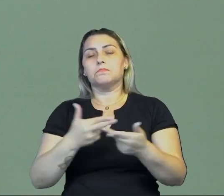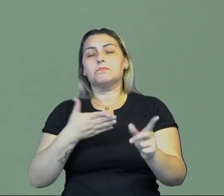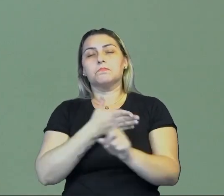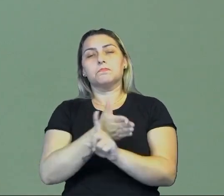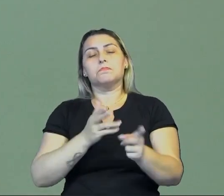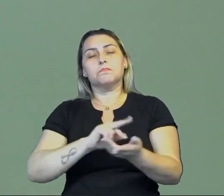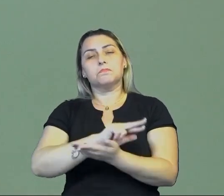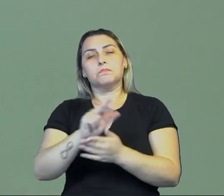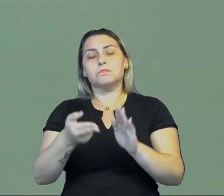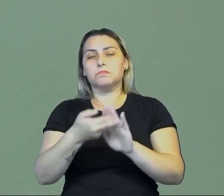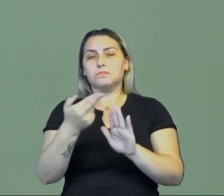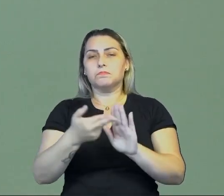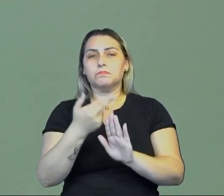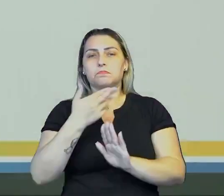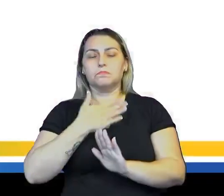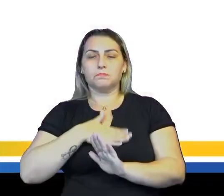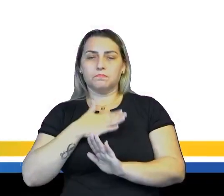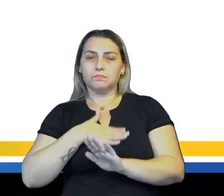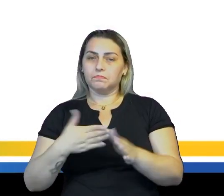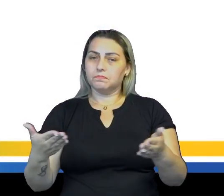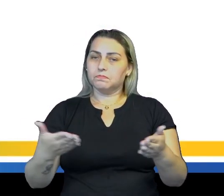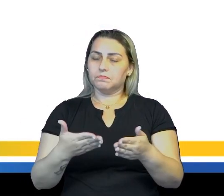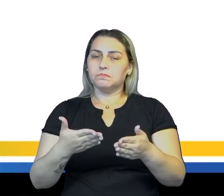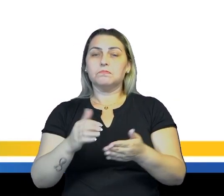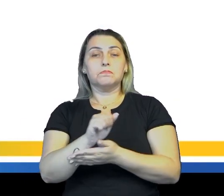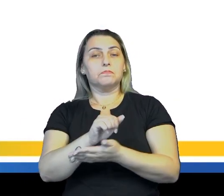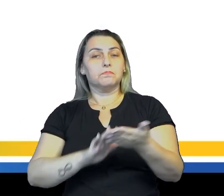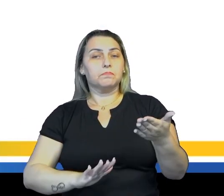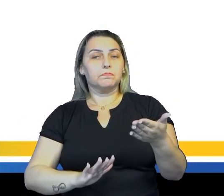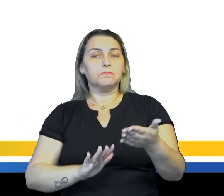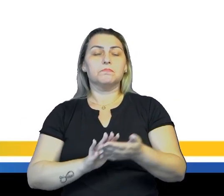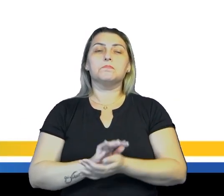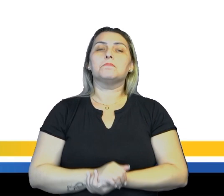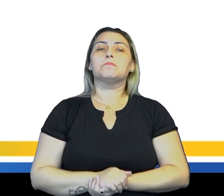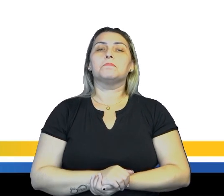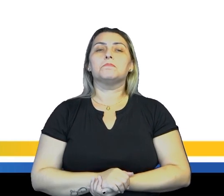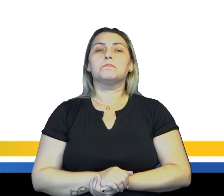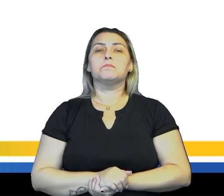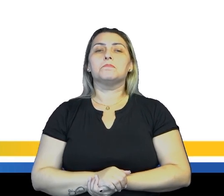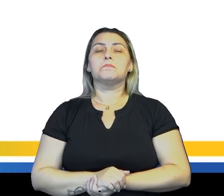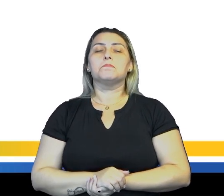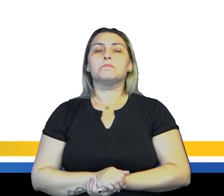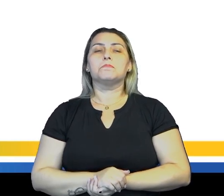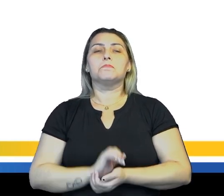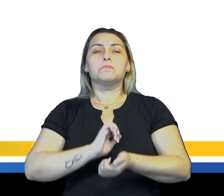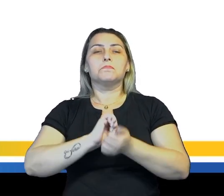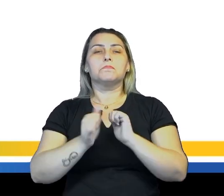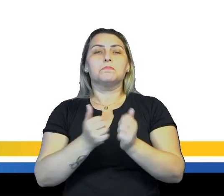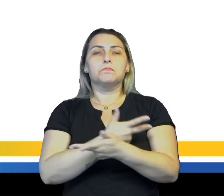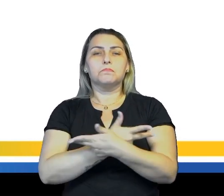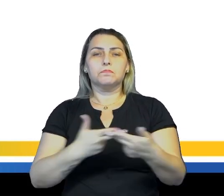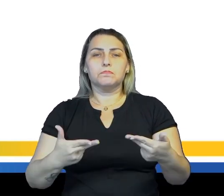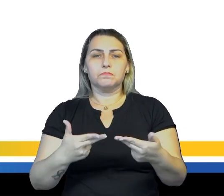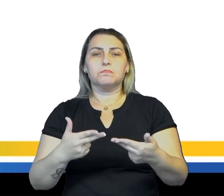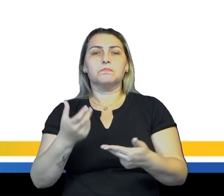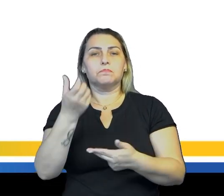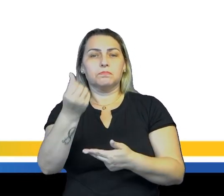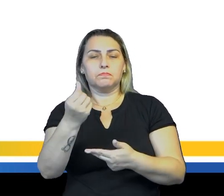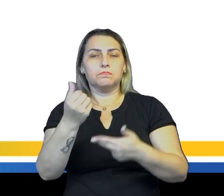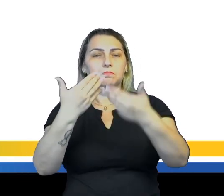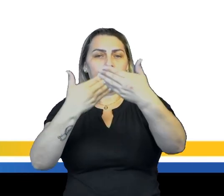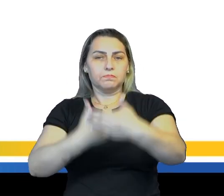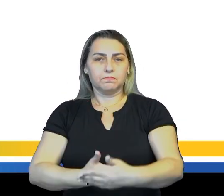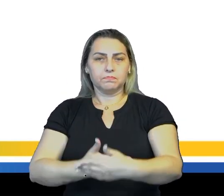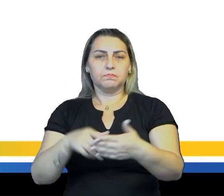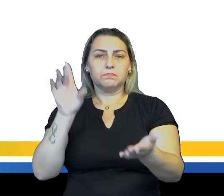modalidades regulamentações Tranquilo então avançando aqui temos um exercício quero ver quem consegue responder o atletismo é composto